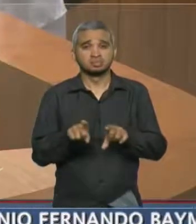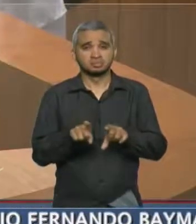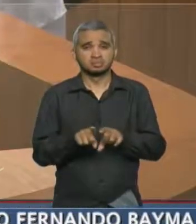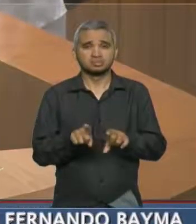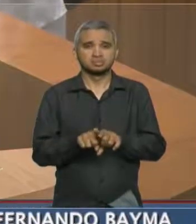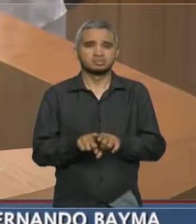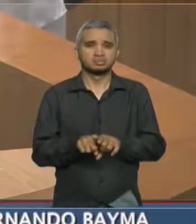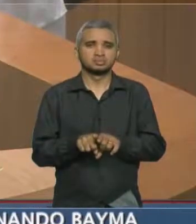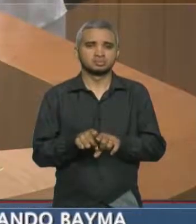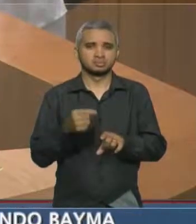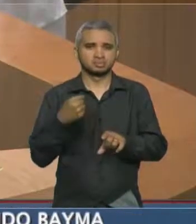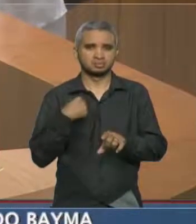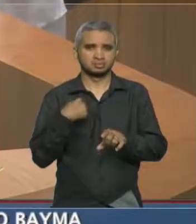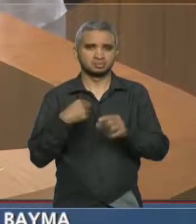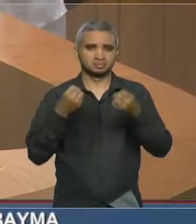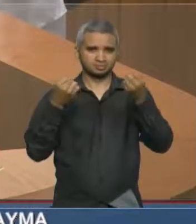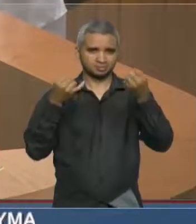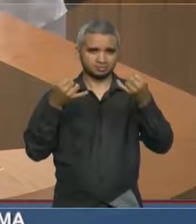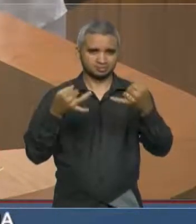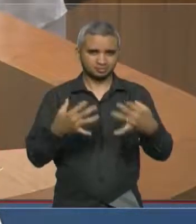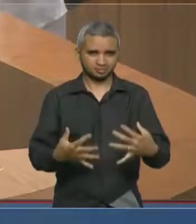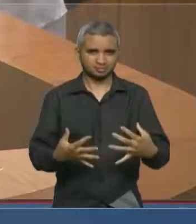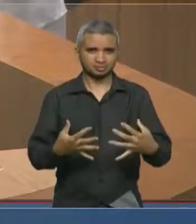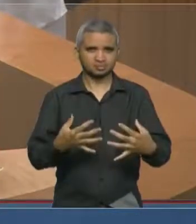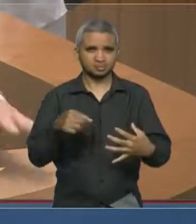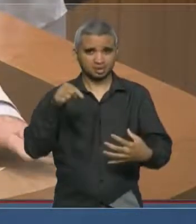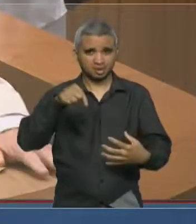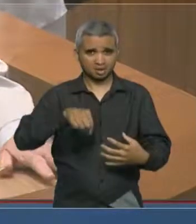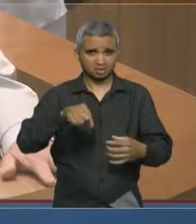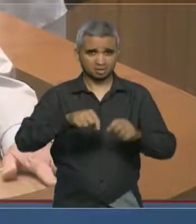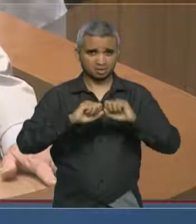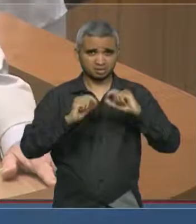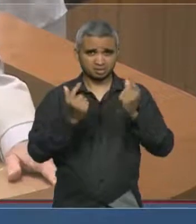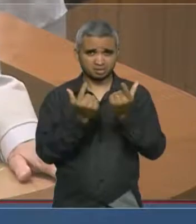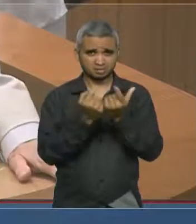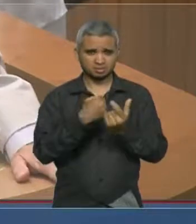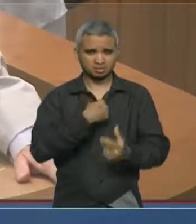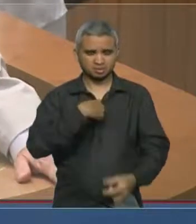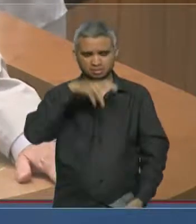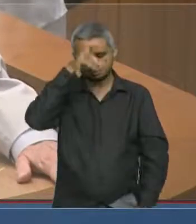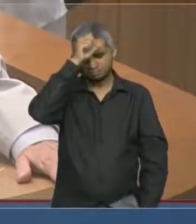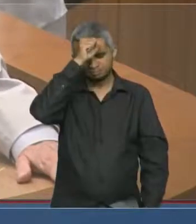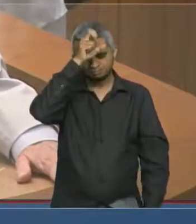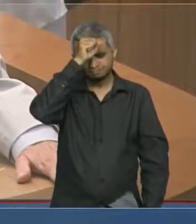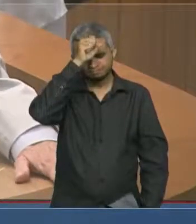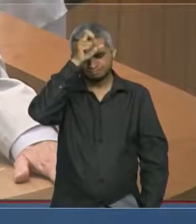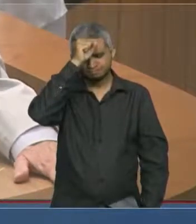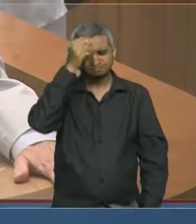aprendi muito. Não tem escola melhor do que esta.